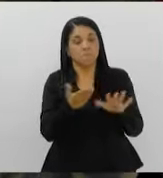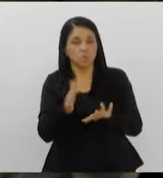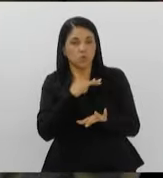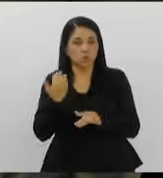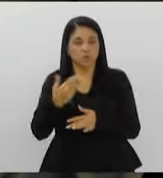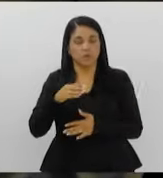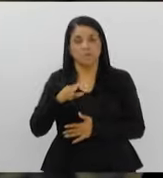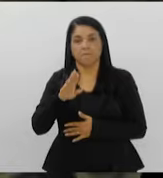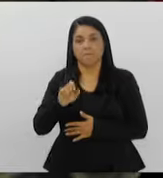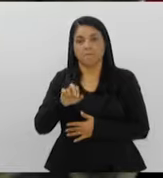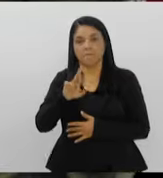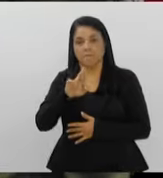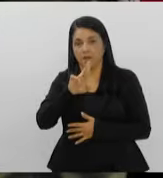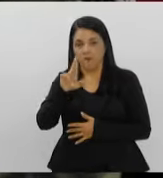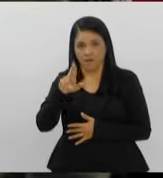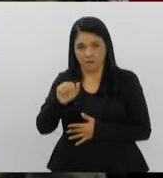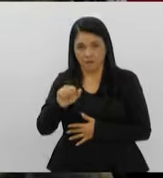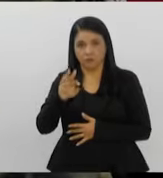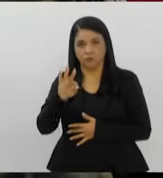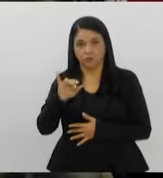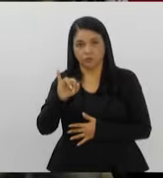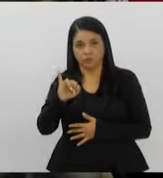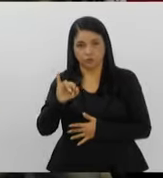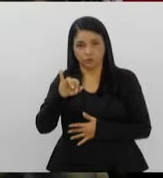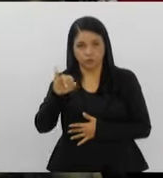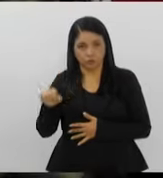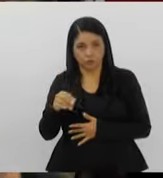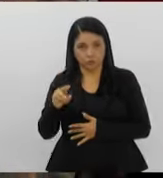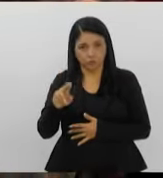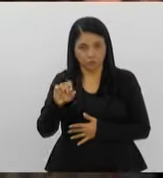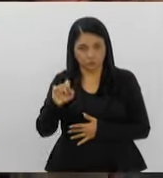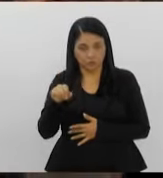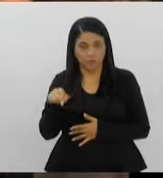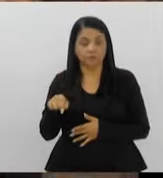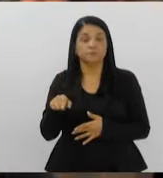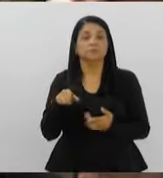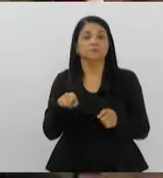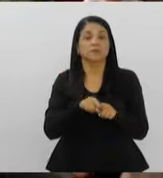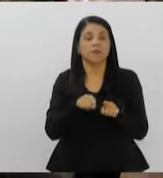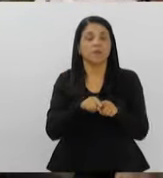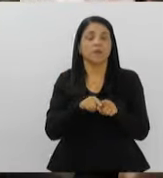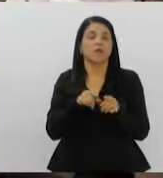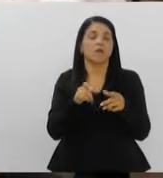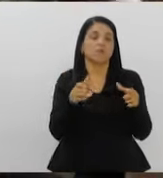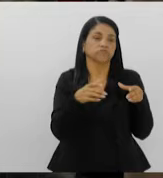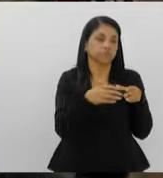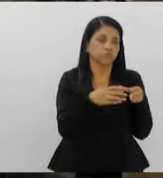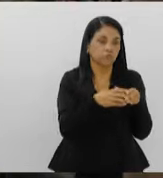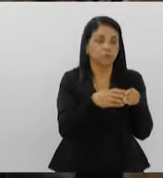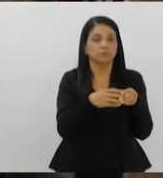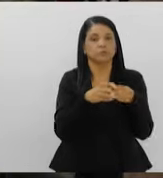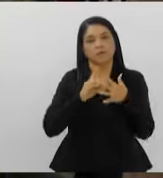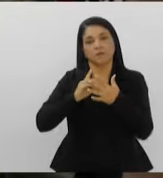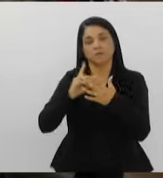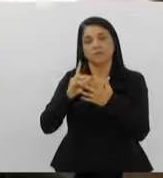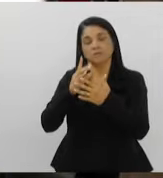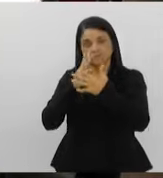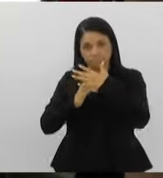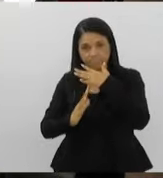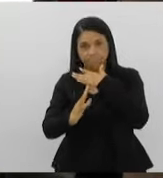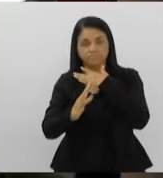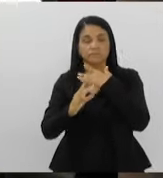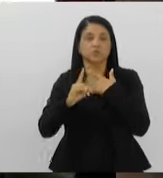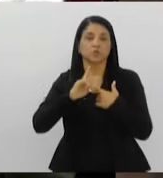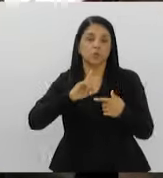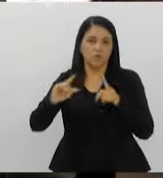e também algumas instituições da migração e do refúgio. Então, quero aqui, vestida com a blusa